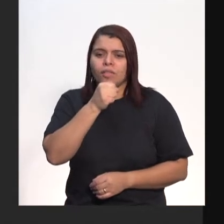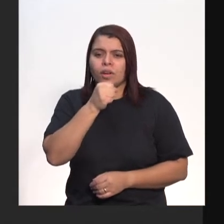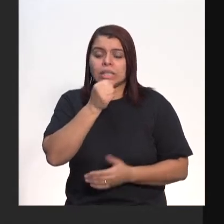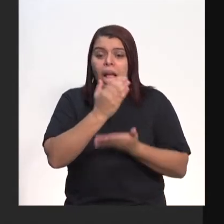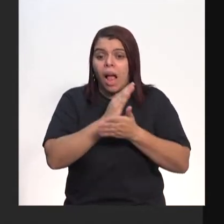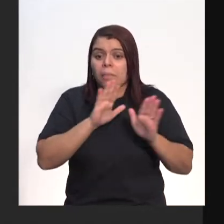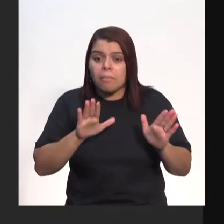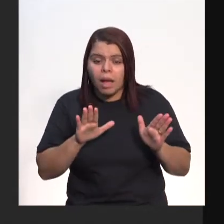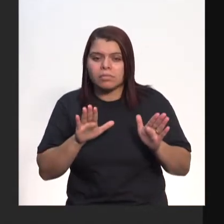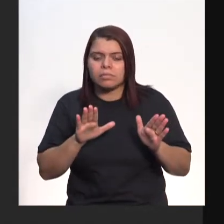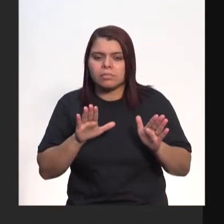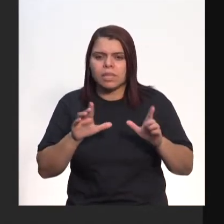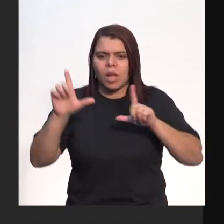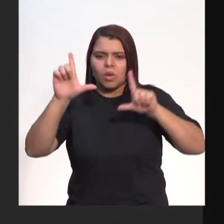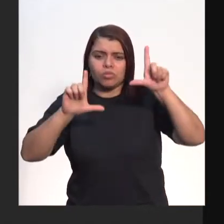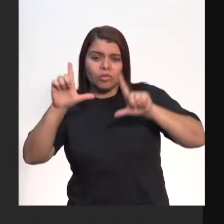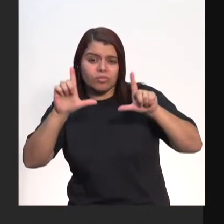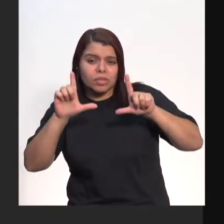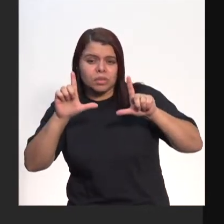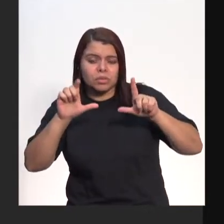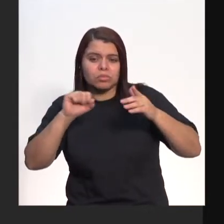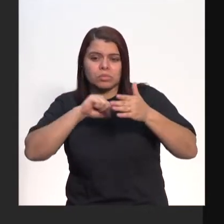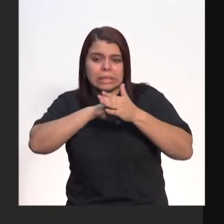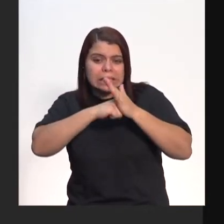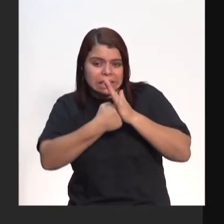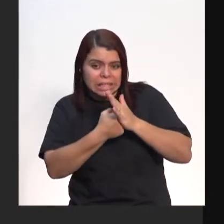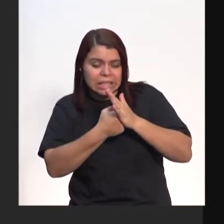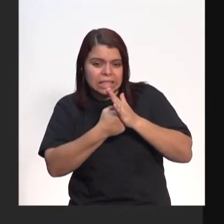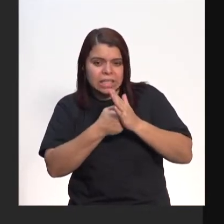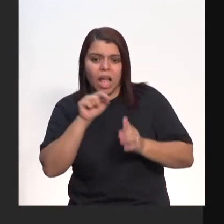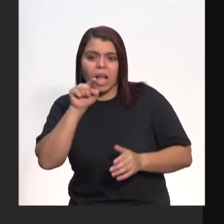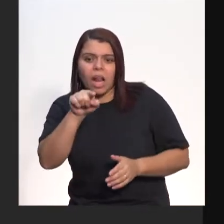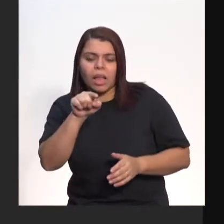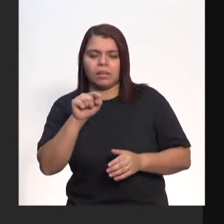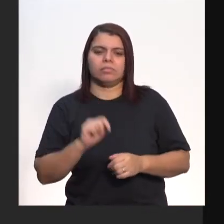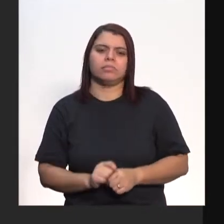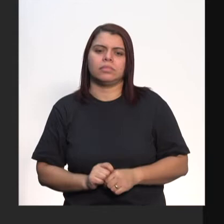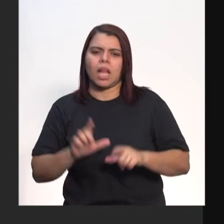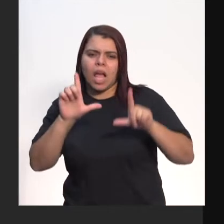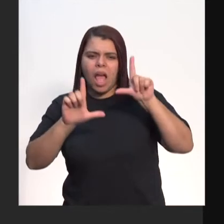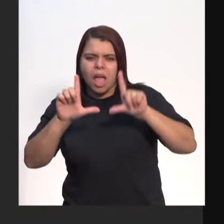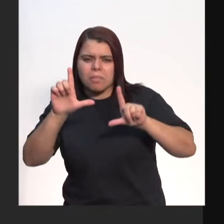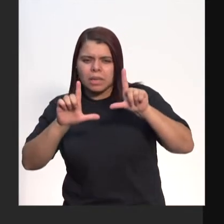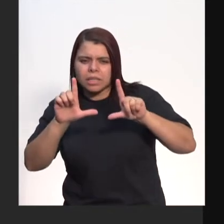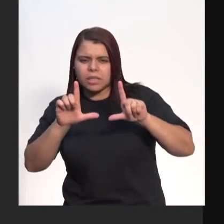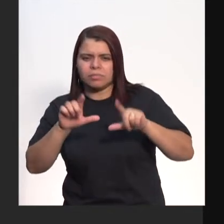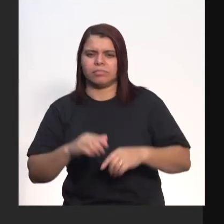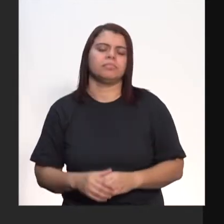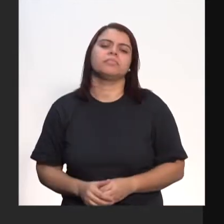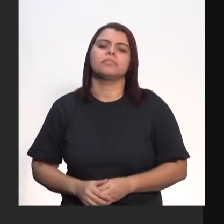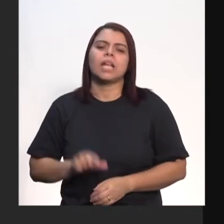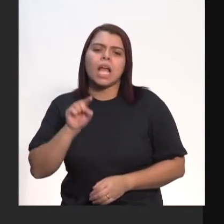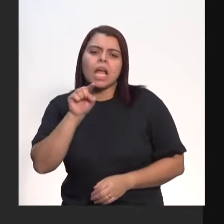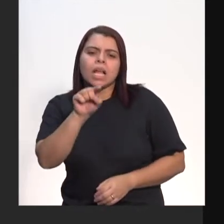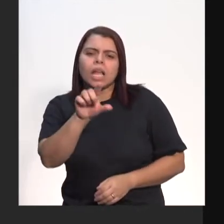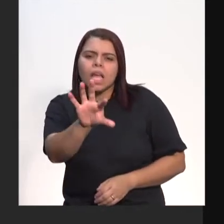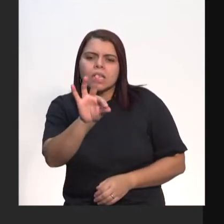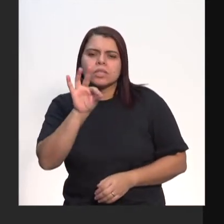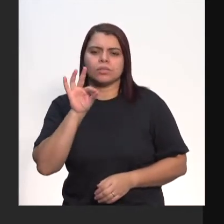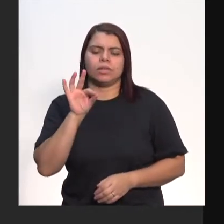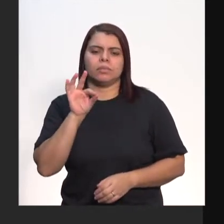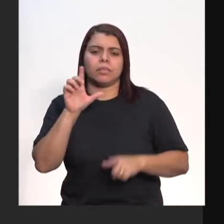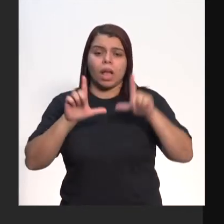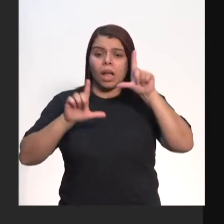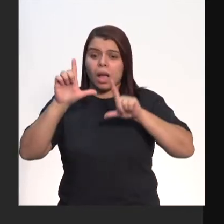clique no símbolo do microfone. Para você desabilitar e habilitar a webcam, clique no símbolo da